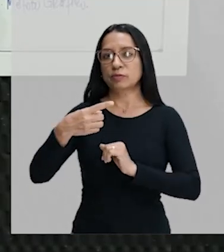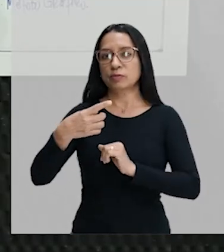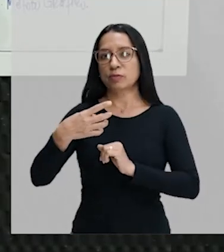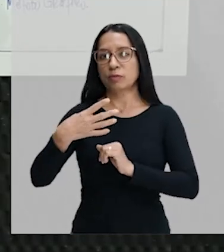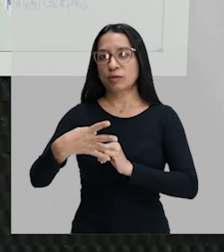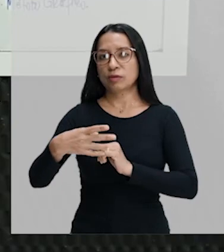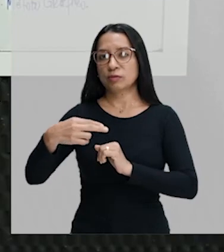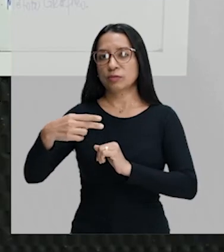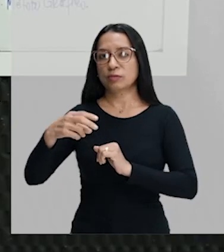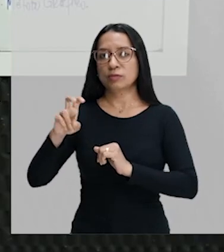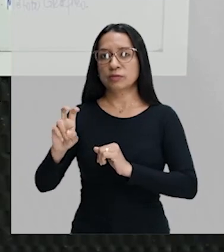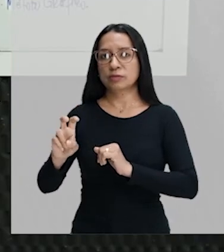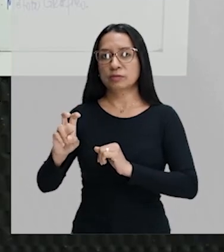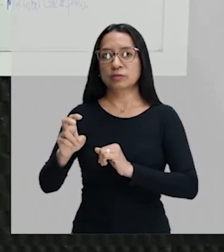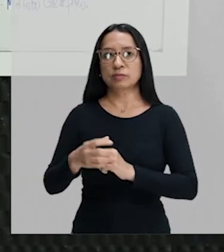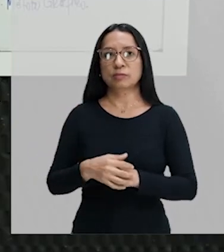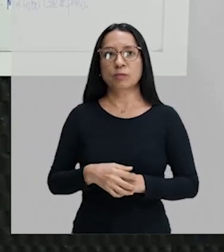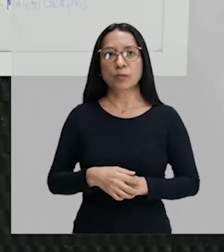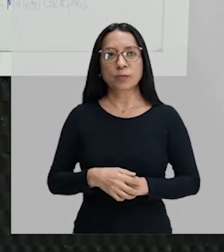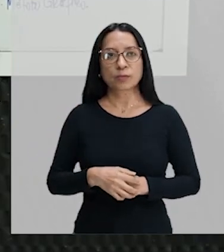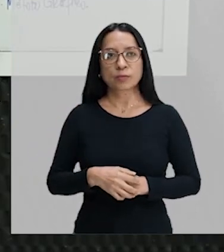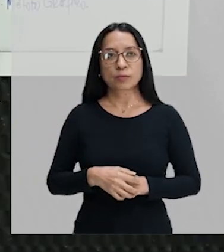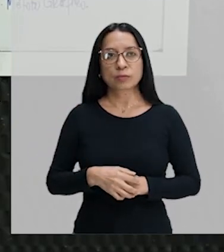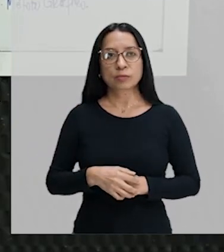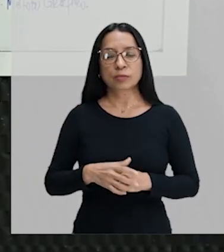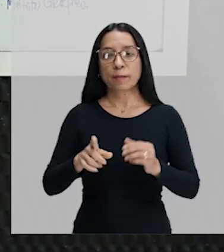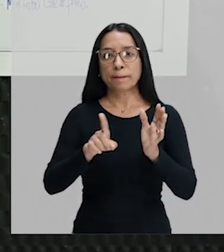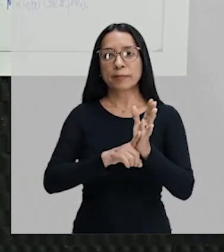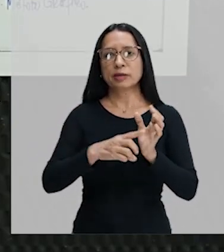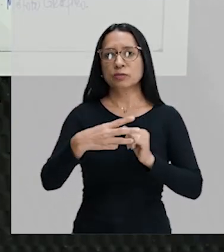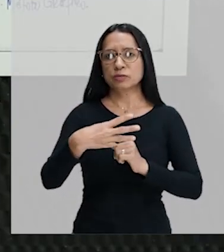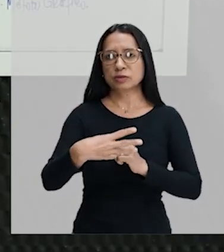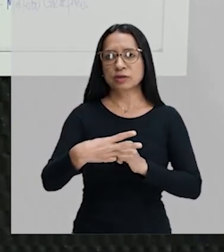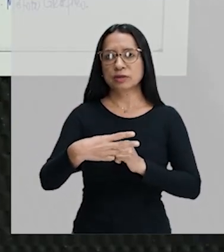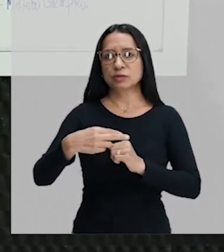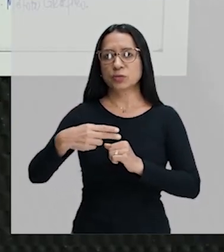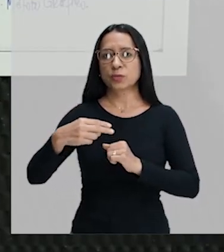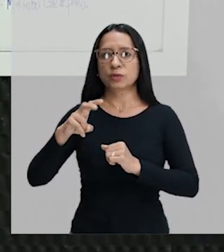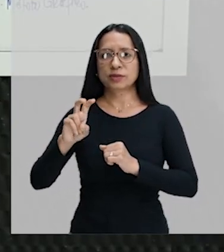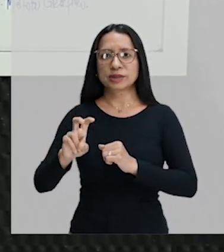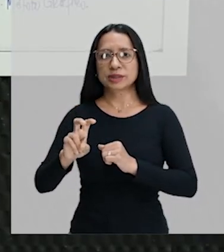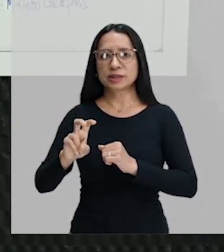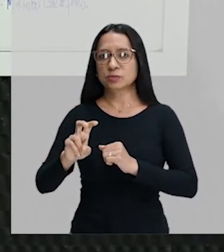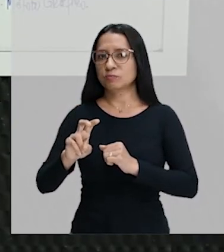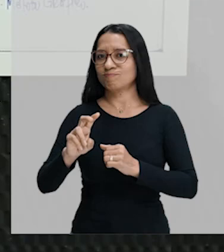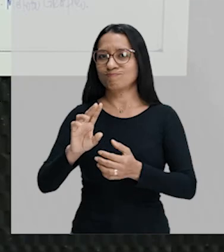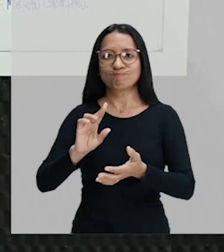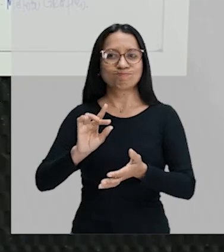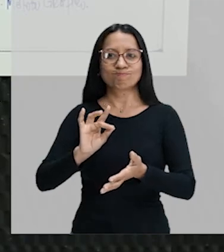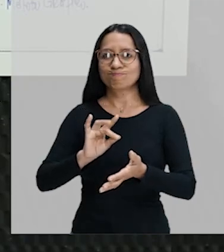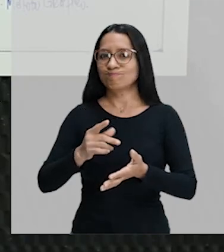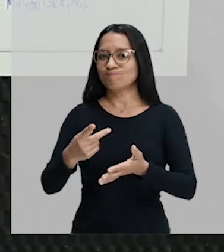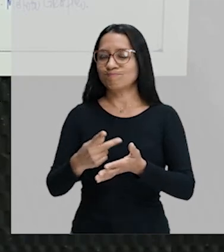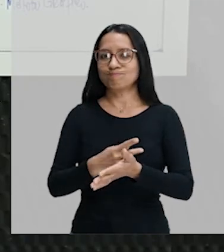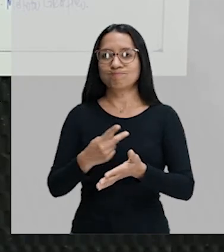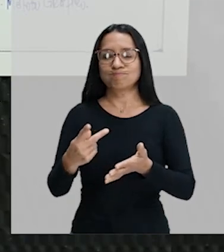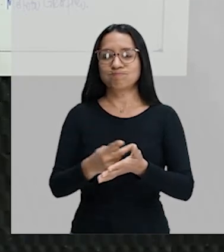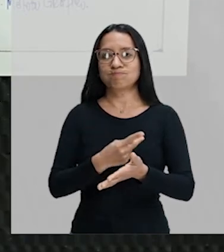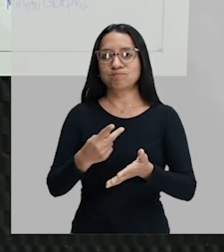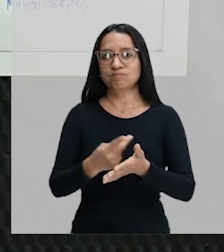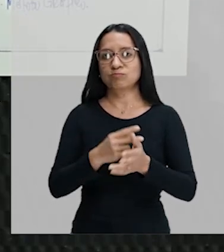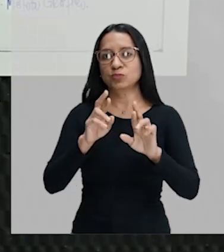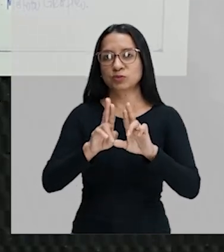o que aconteceu aqui, turma. Menos 3 igual a 5, isso aqui não é verdade. Menos 3 não é igual a 5. Menos 3